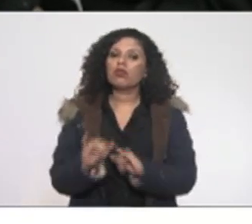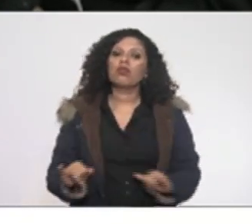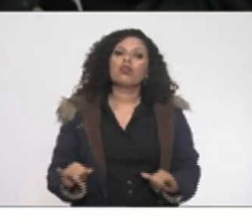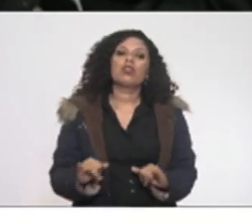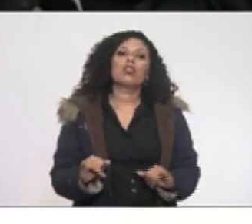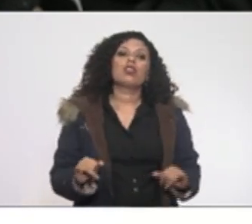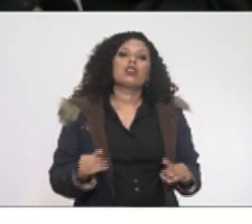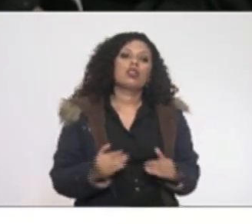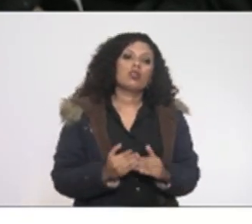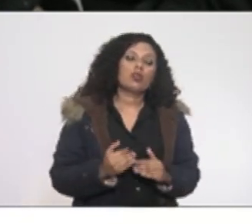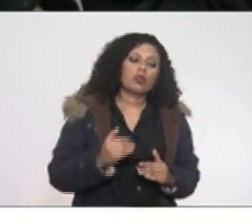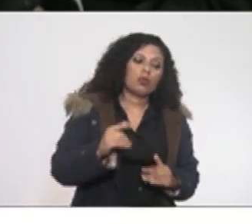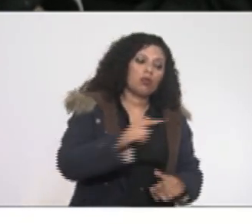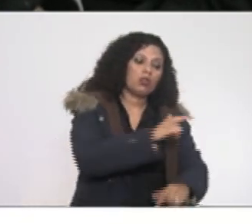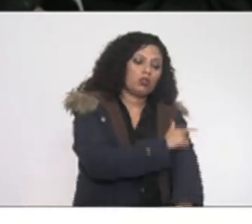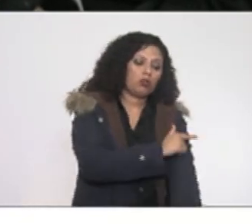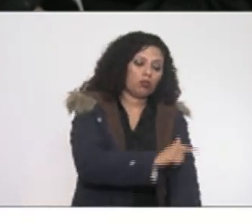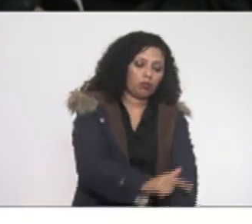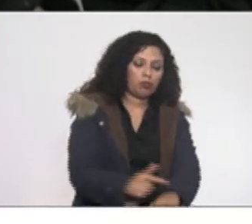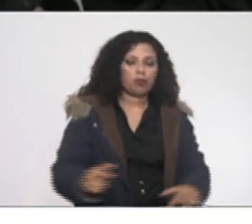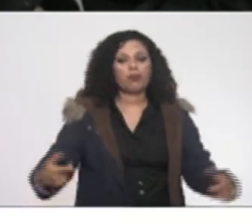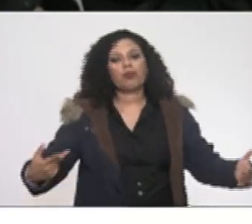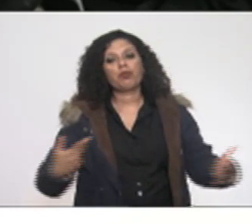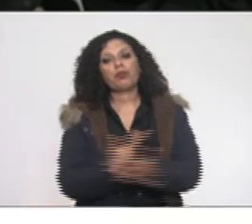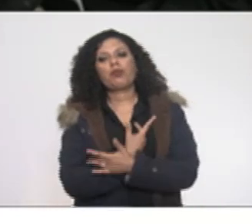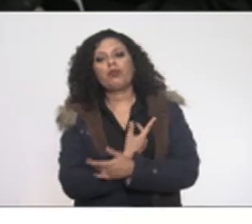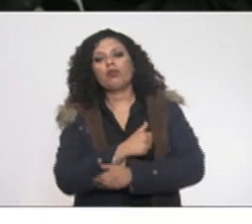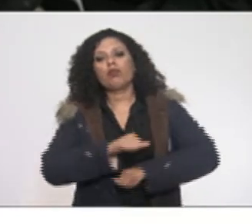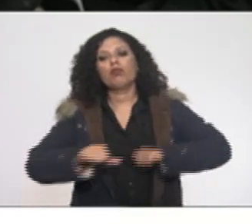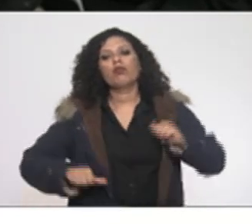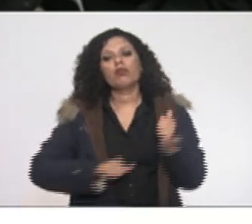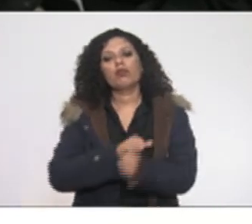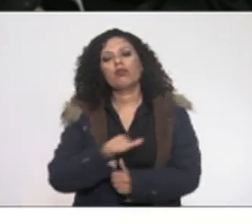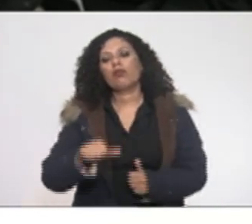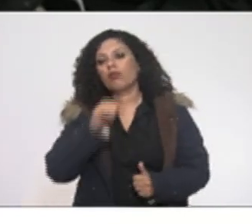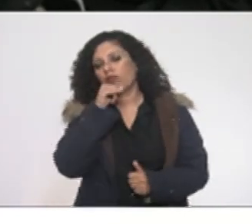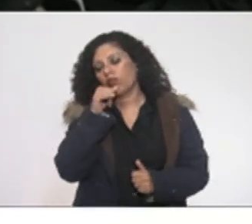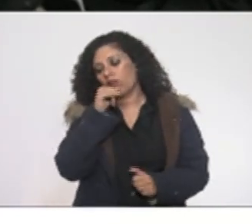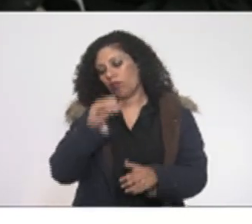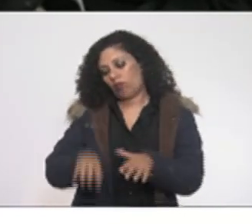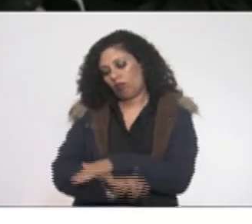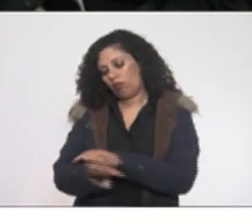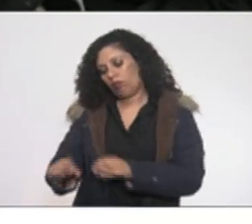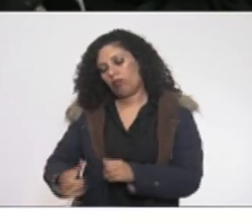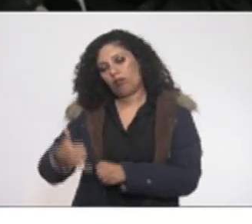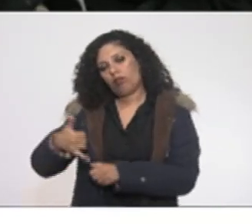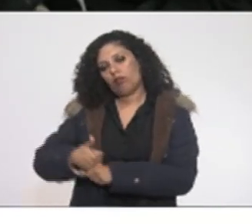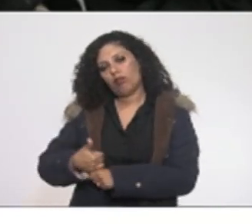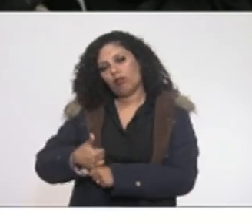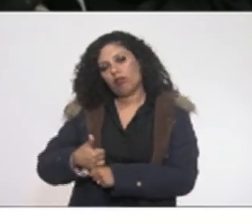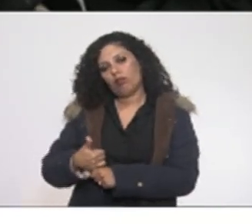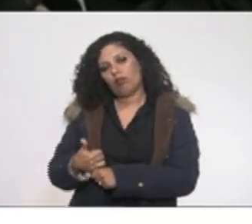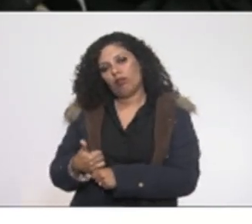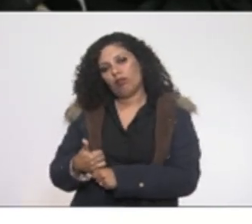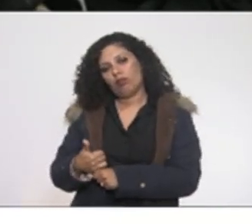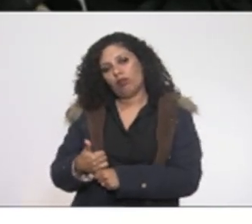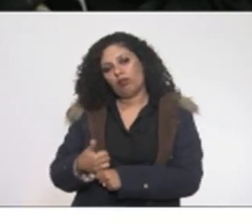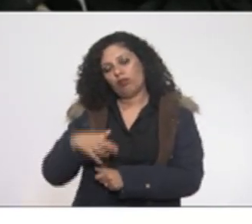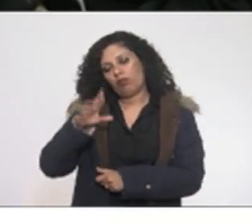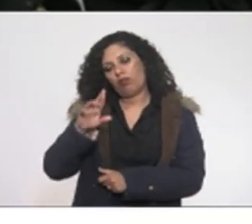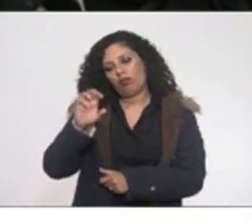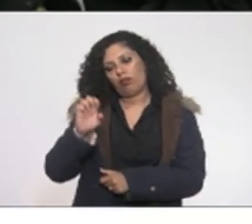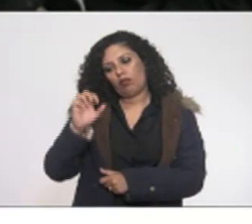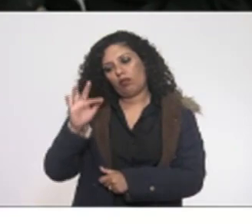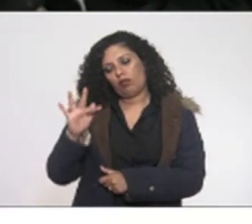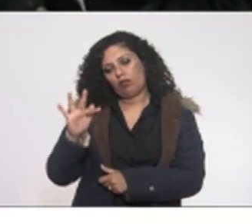termos de cessação de conduta assinados com a Petrobras, um para o refino, no qual ela está vendendo 50% da fatia do refino, do que ela